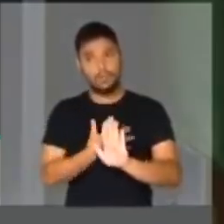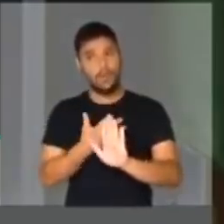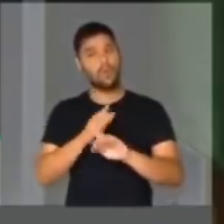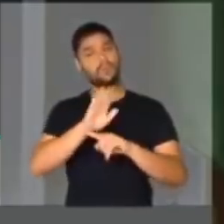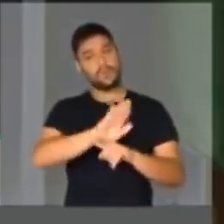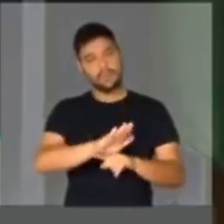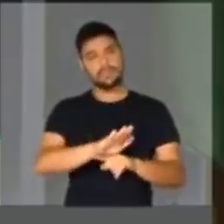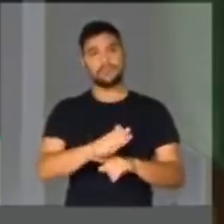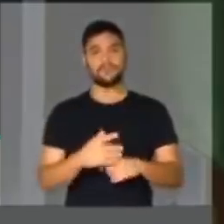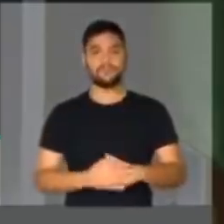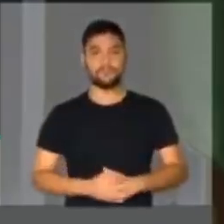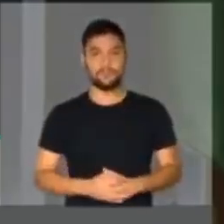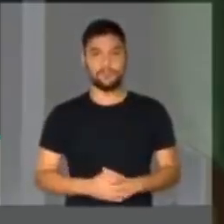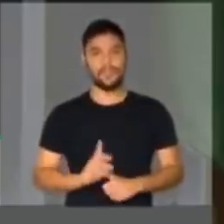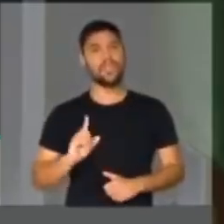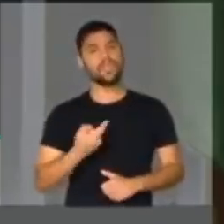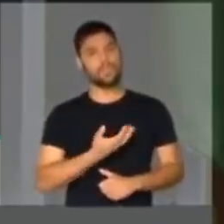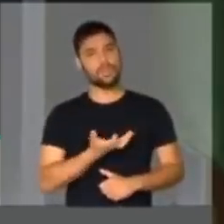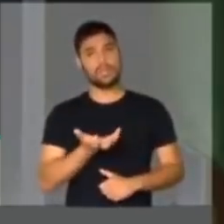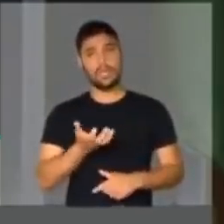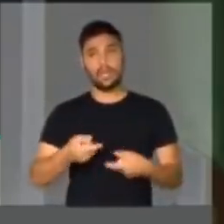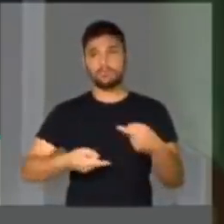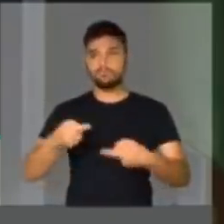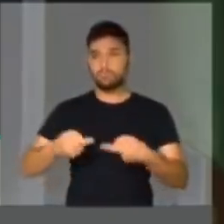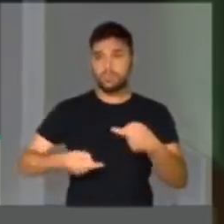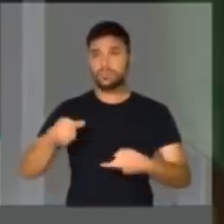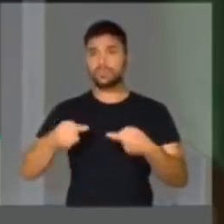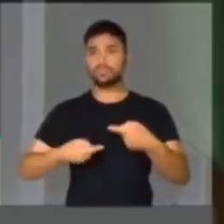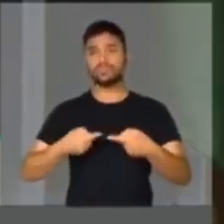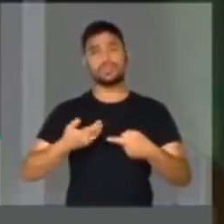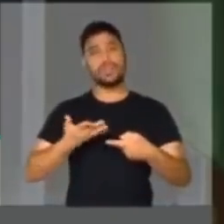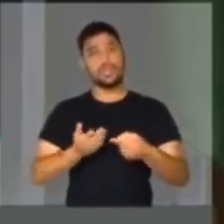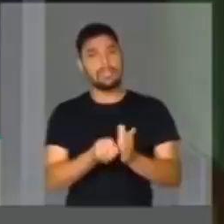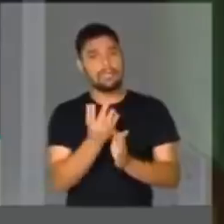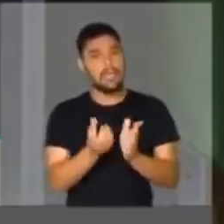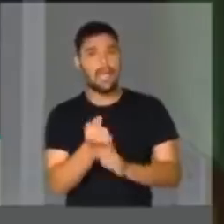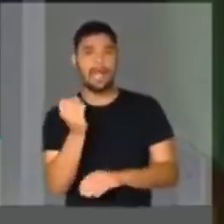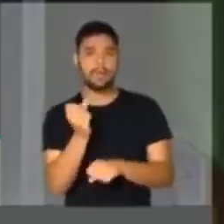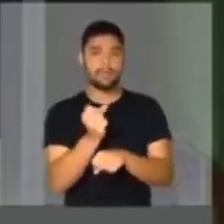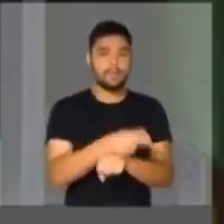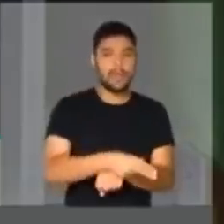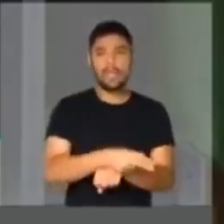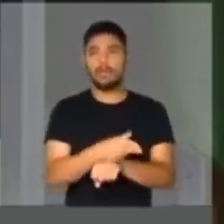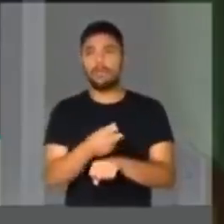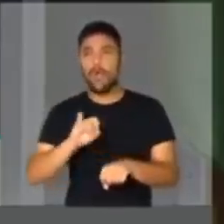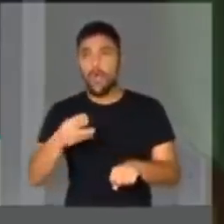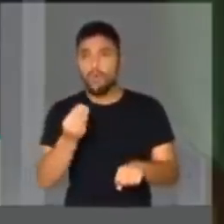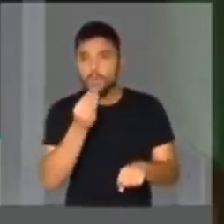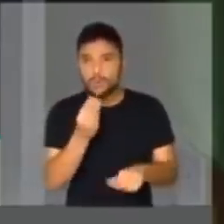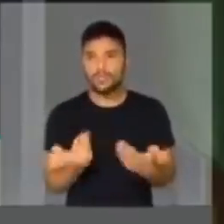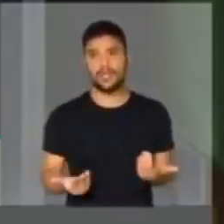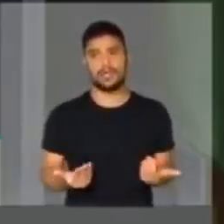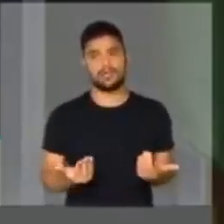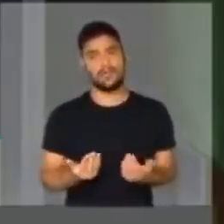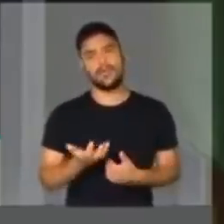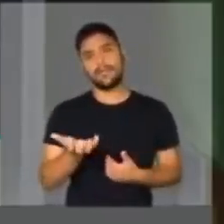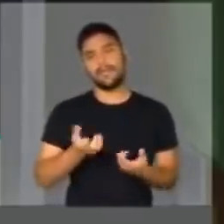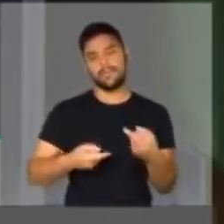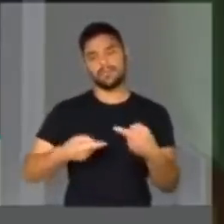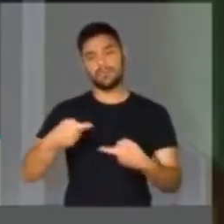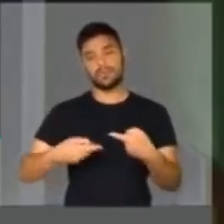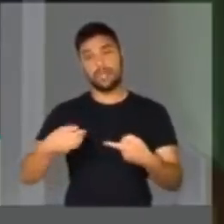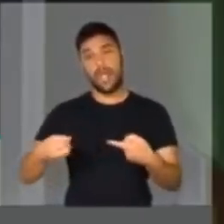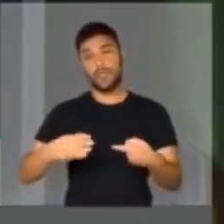mais antigo. Porque nós queremos debater o Brasil. Nós queremos debater o emprego. Nós queremos debater a oportunidade. Nós queremos debater aqui a reforma